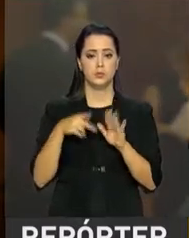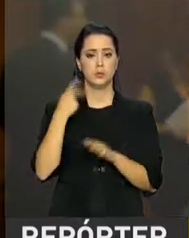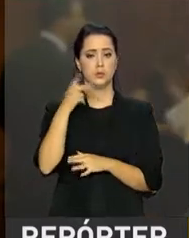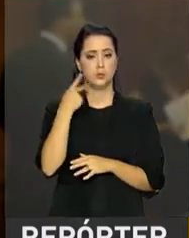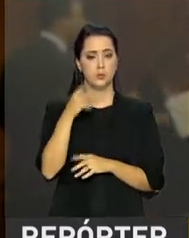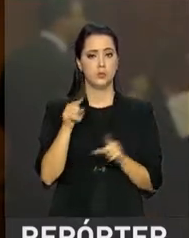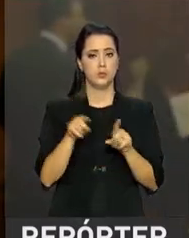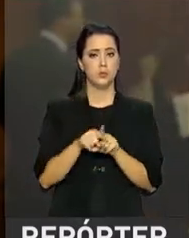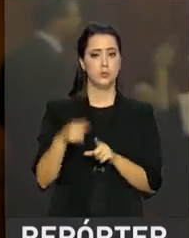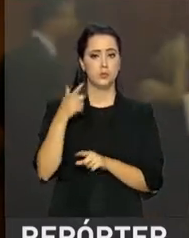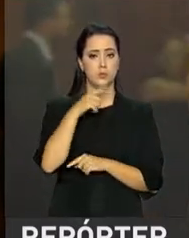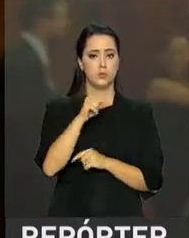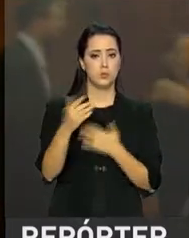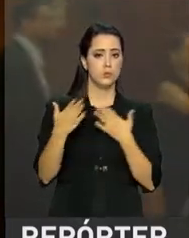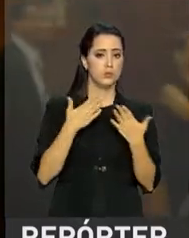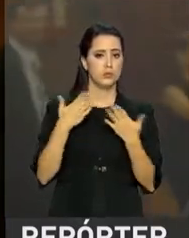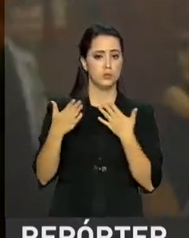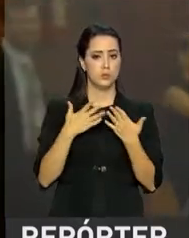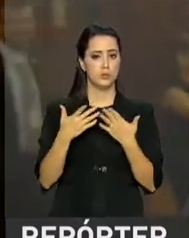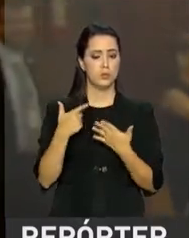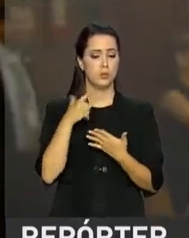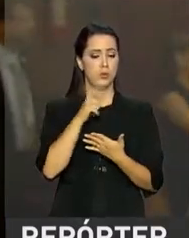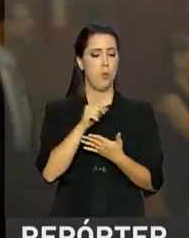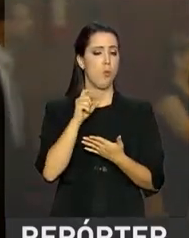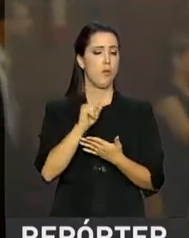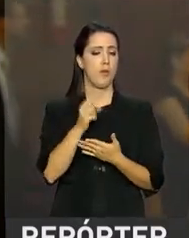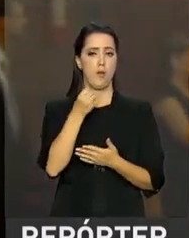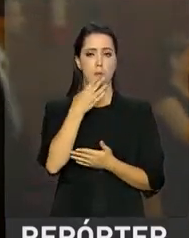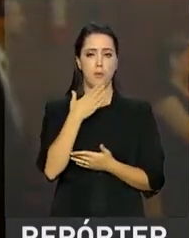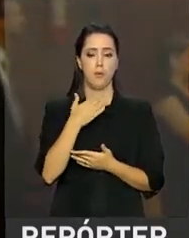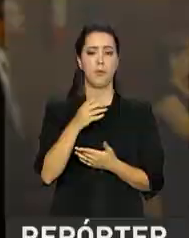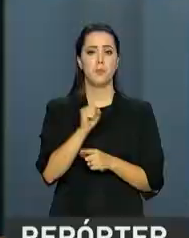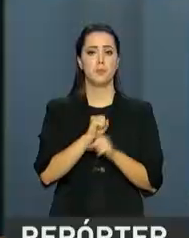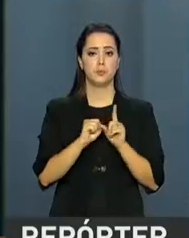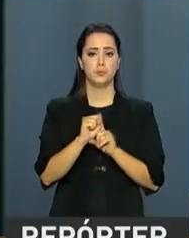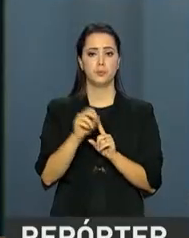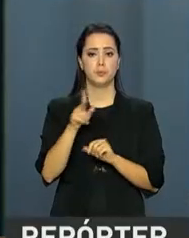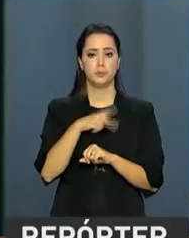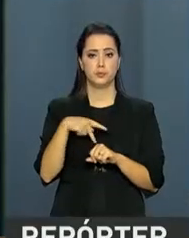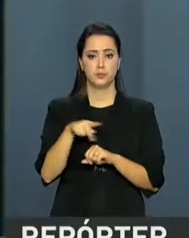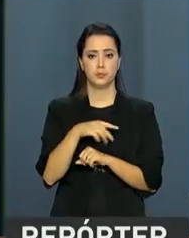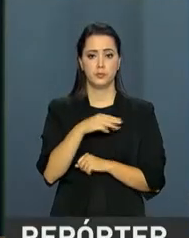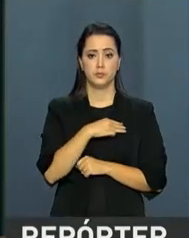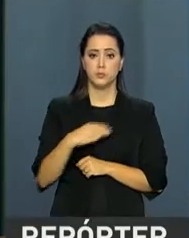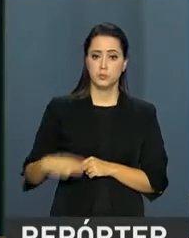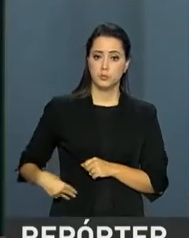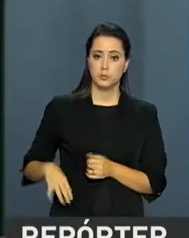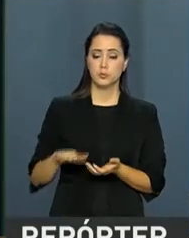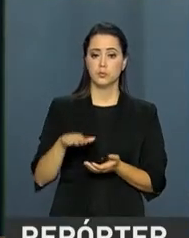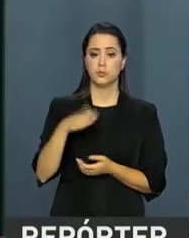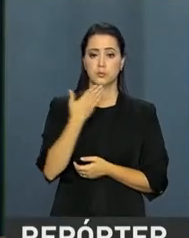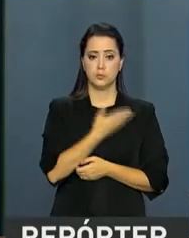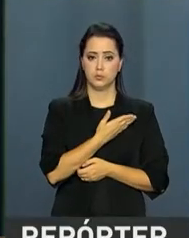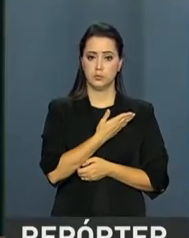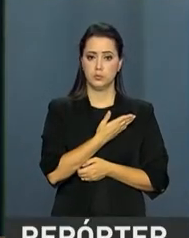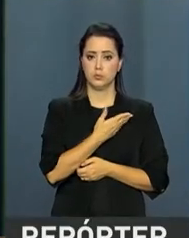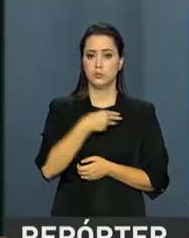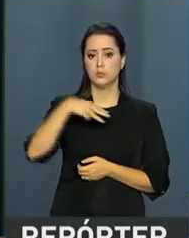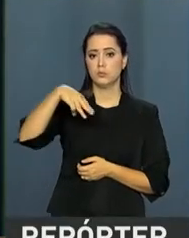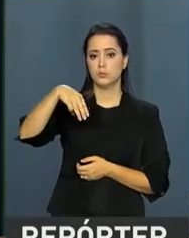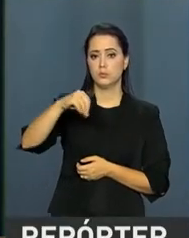ganhos comparativos para a sociedade brasileira e também para o país o ministro da secretaria geral da presidência